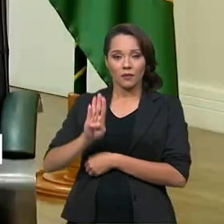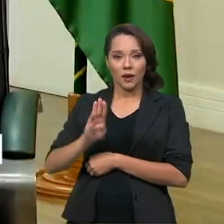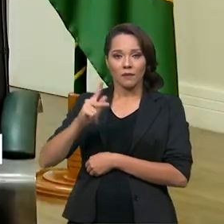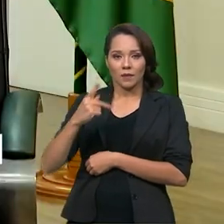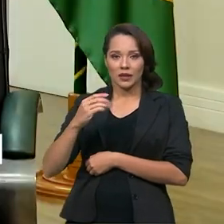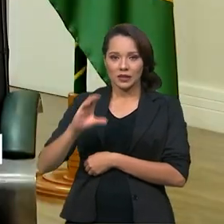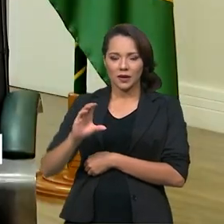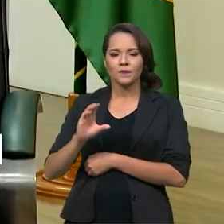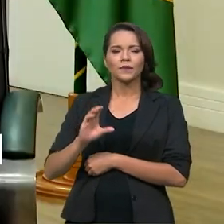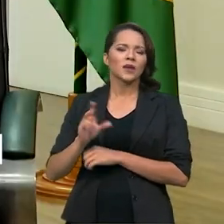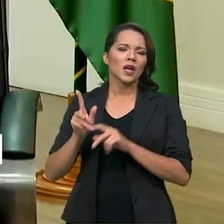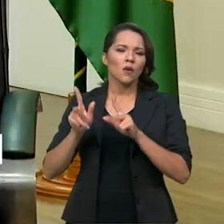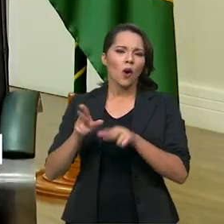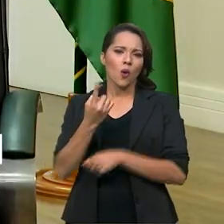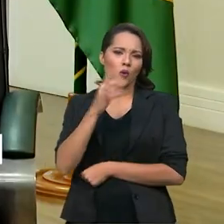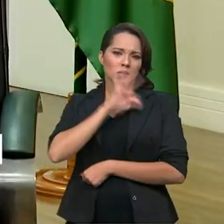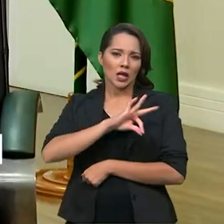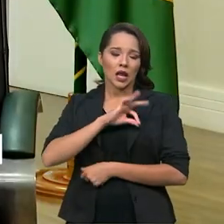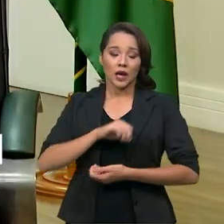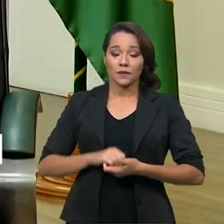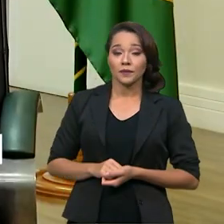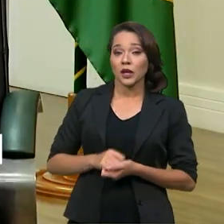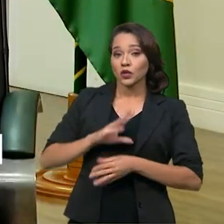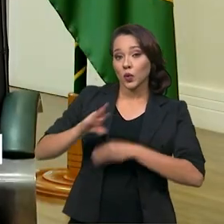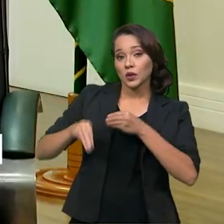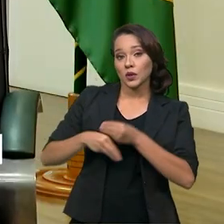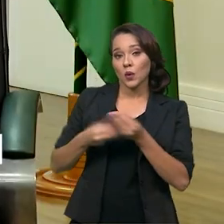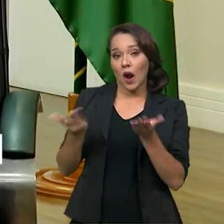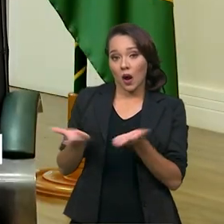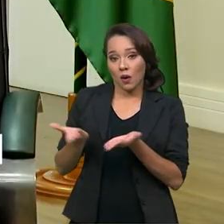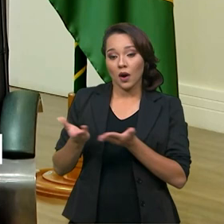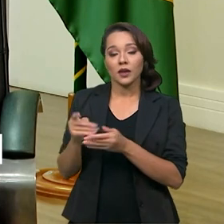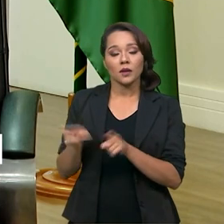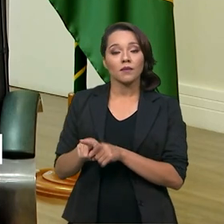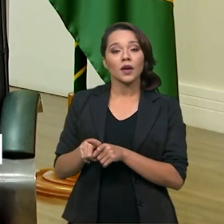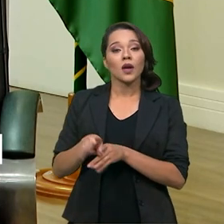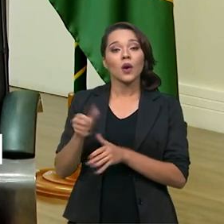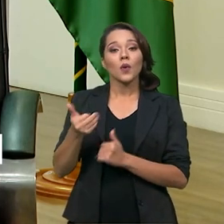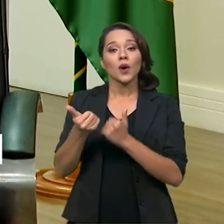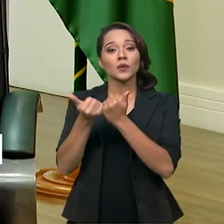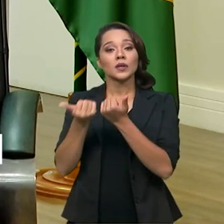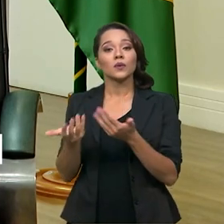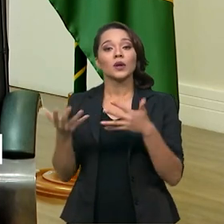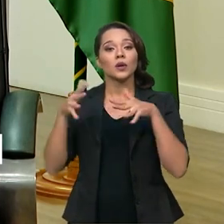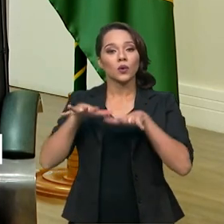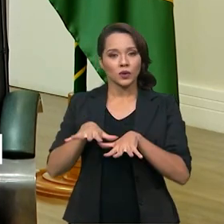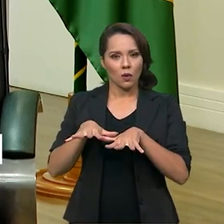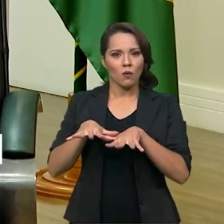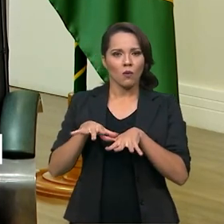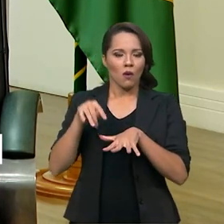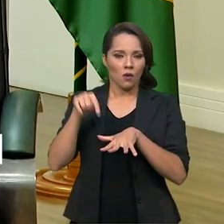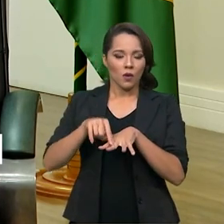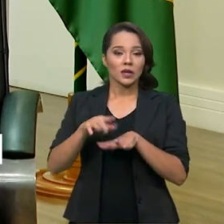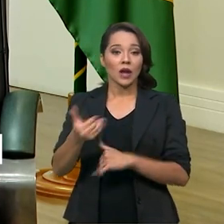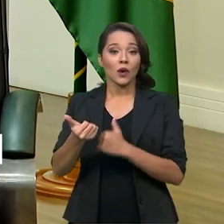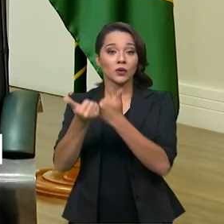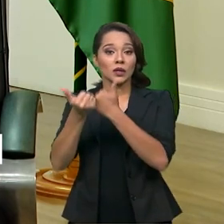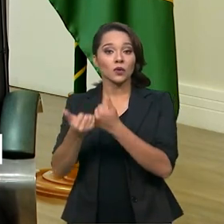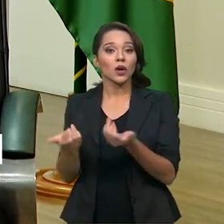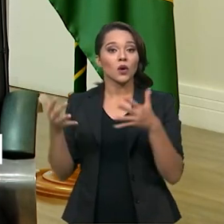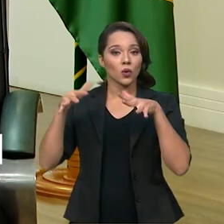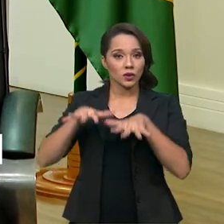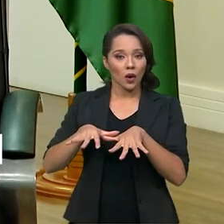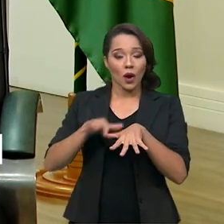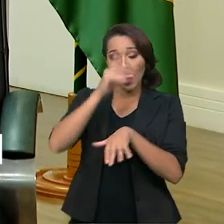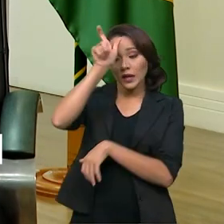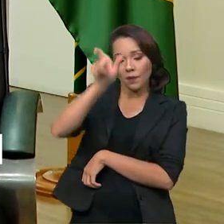mínimo. Mas nós conseguimos implantar agora o auxílio inclusão. E com esse auxílio inclusão,